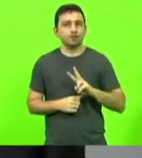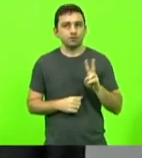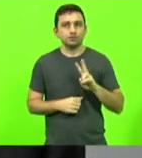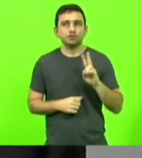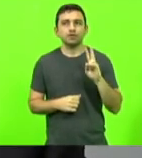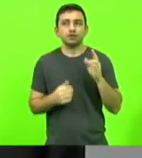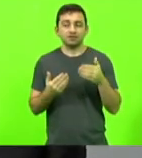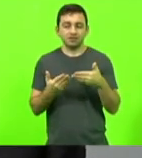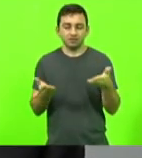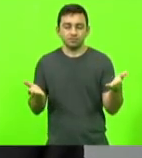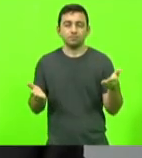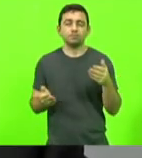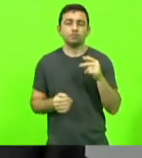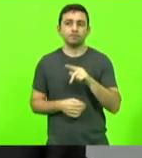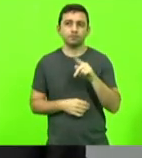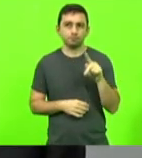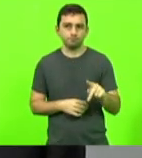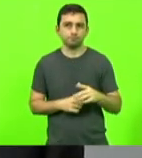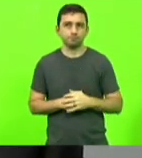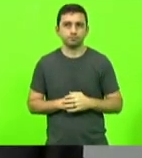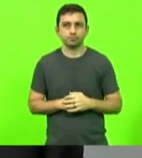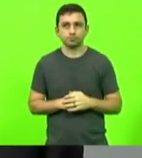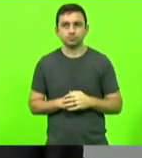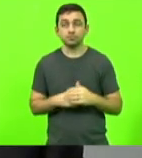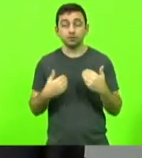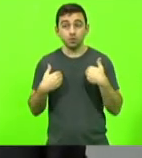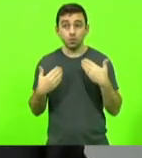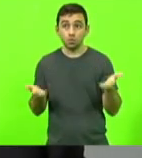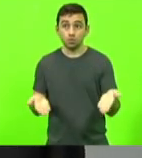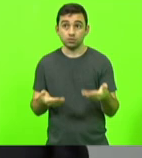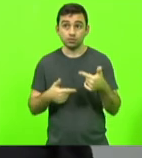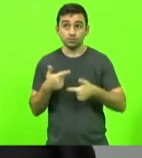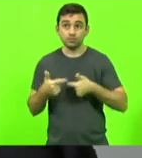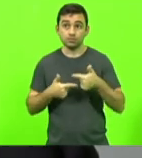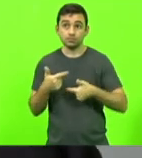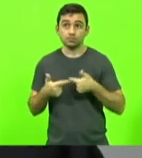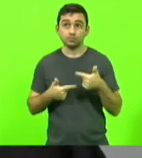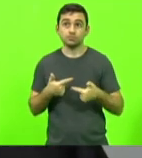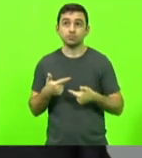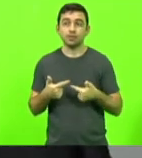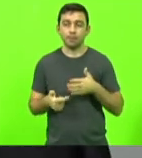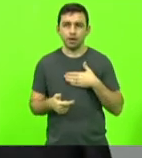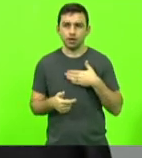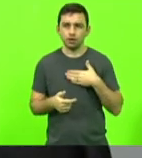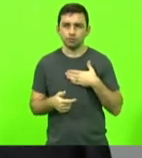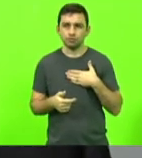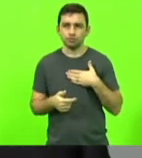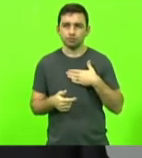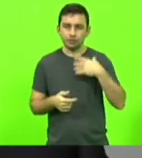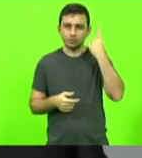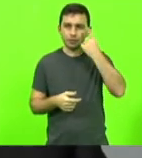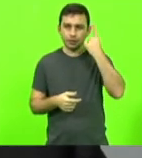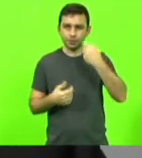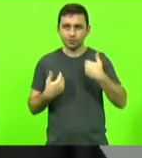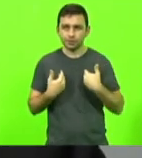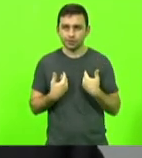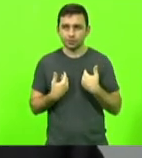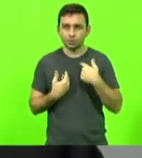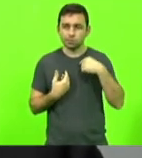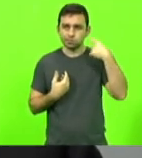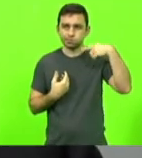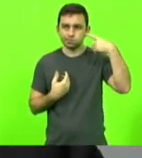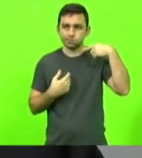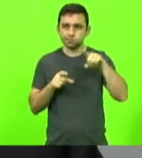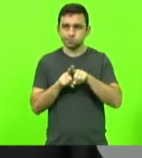dos professores. Eu hoje trabalho com, além da minha atividade como deputado e como advogado,